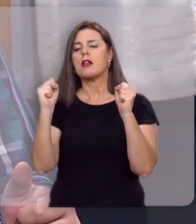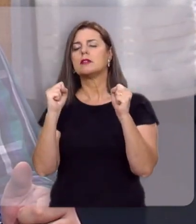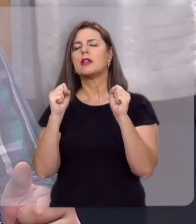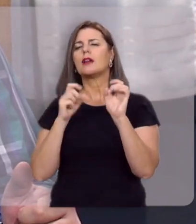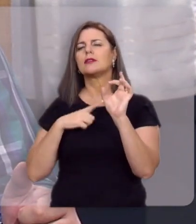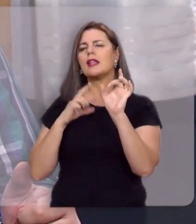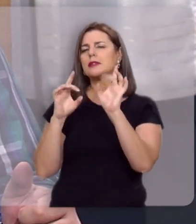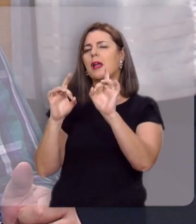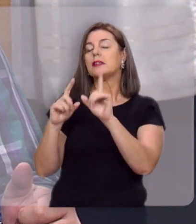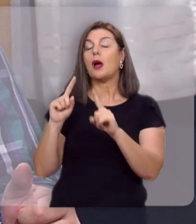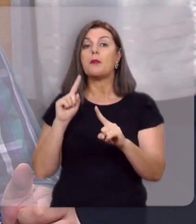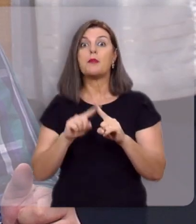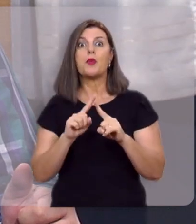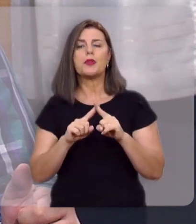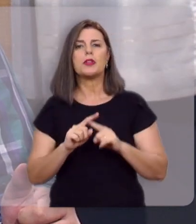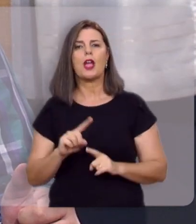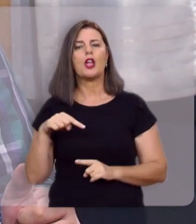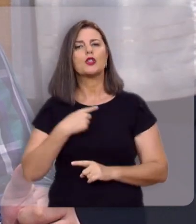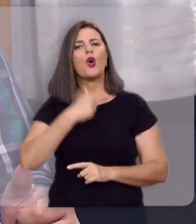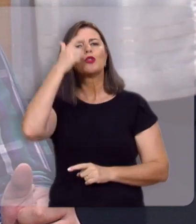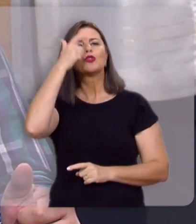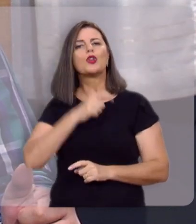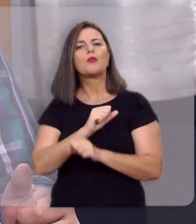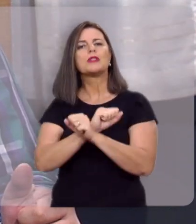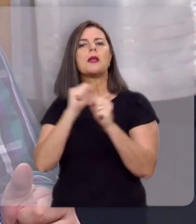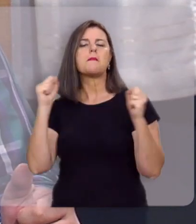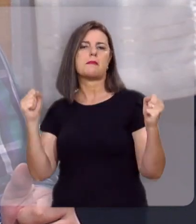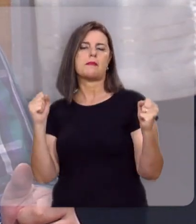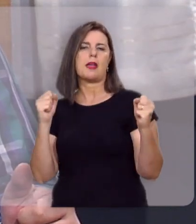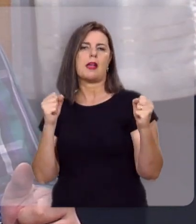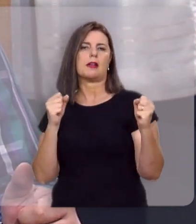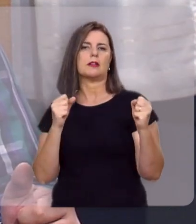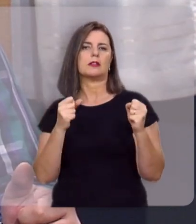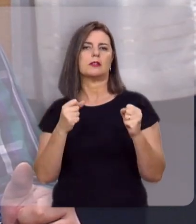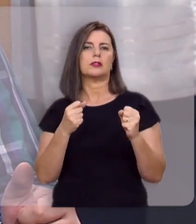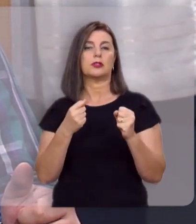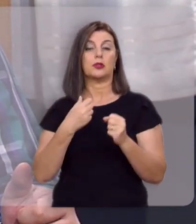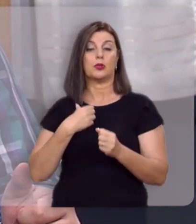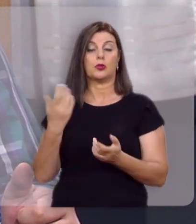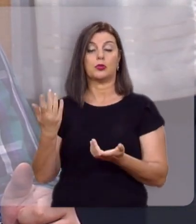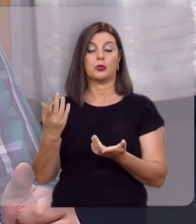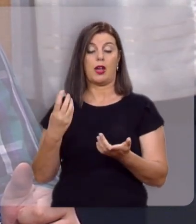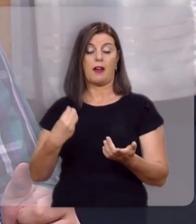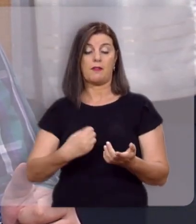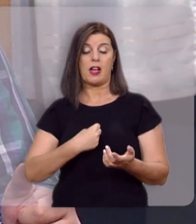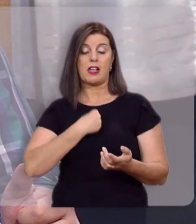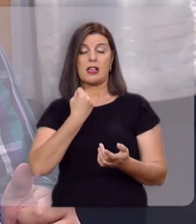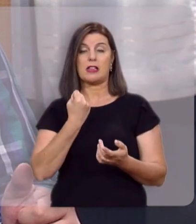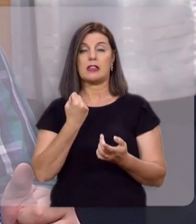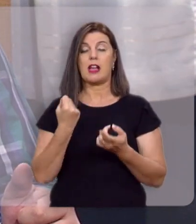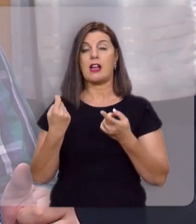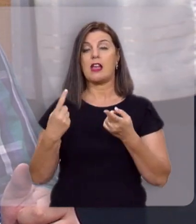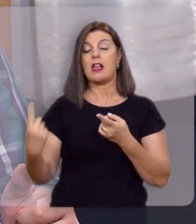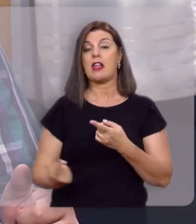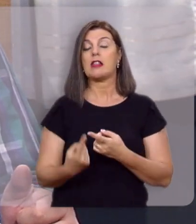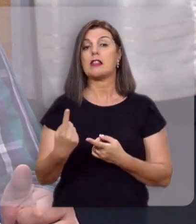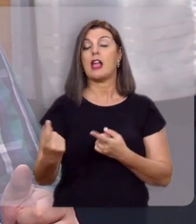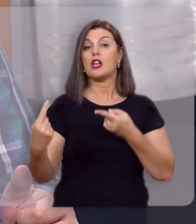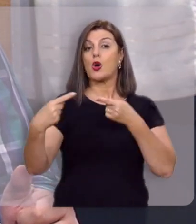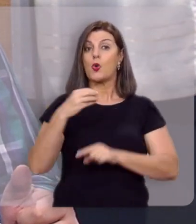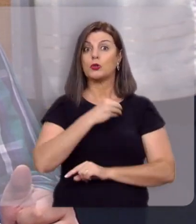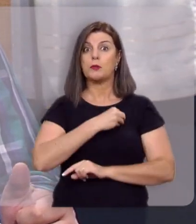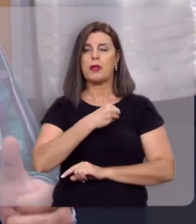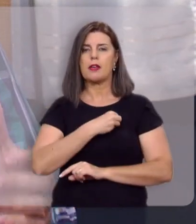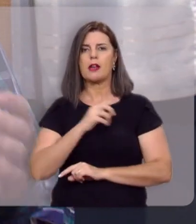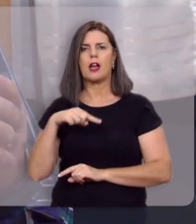extremamente especial porque nós fomos libertos da ira eterna do Deus eterno contra o pecado.